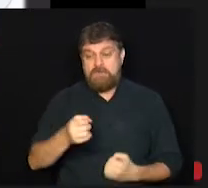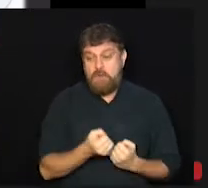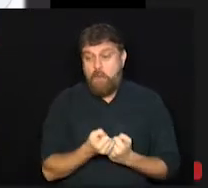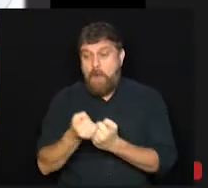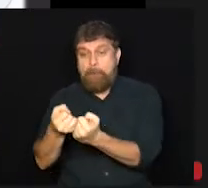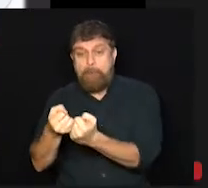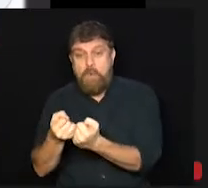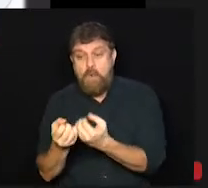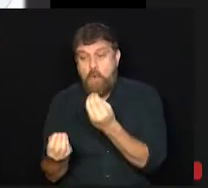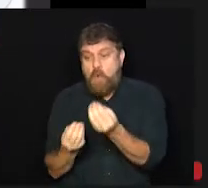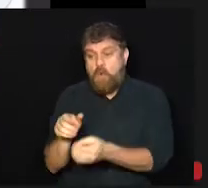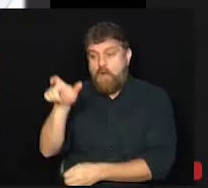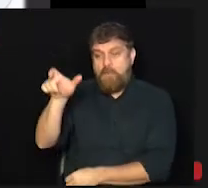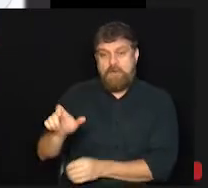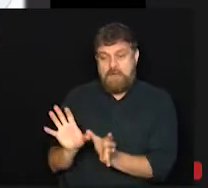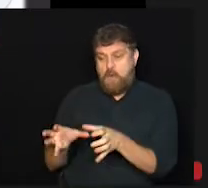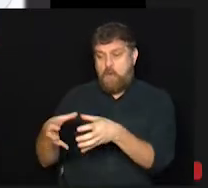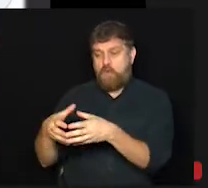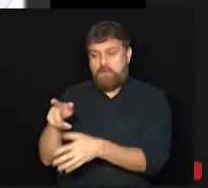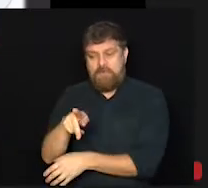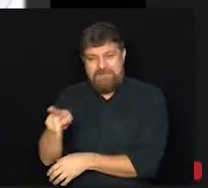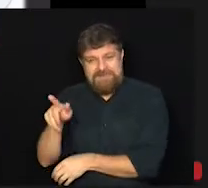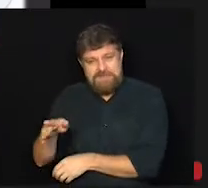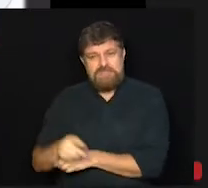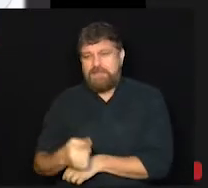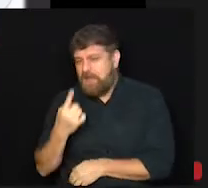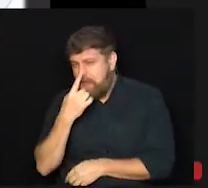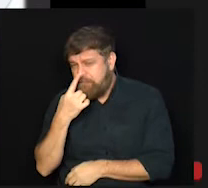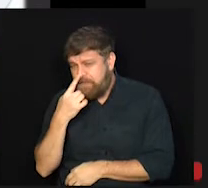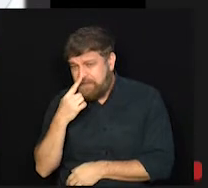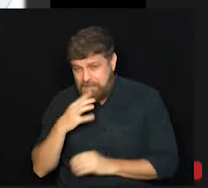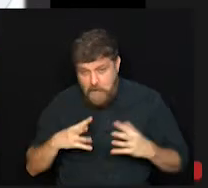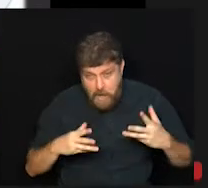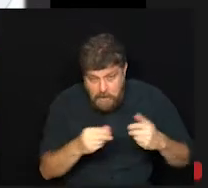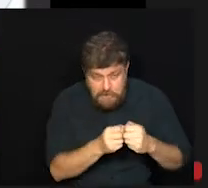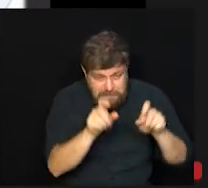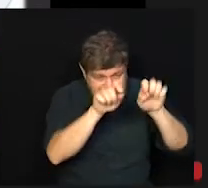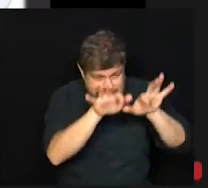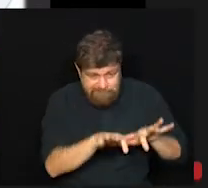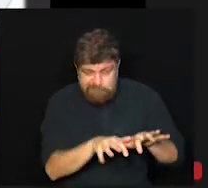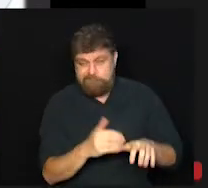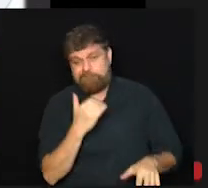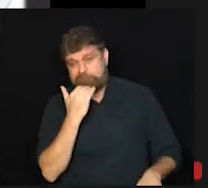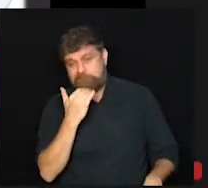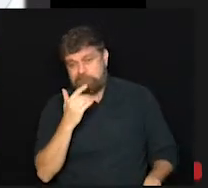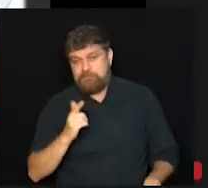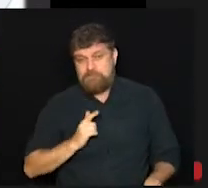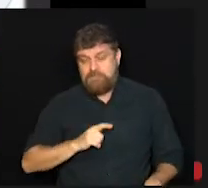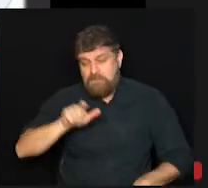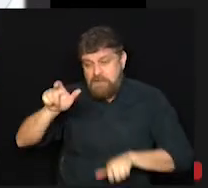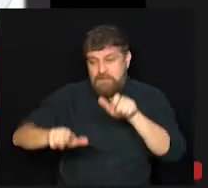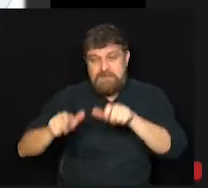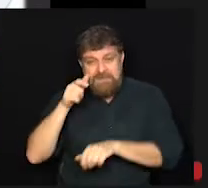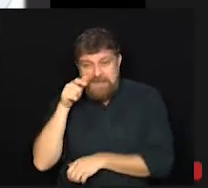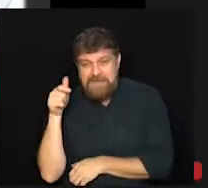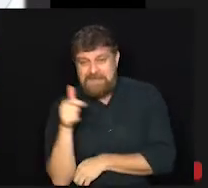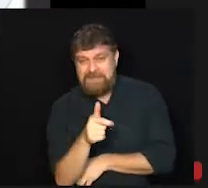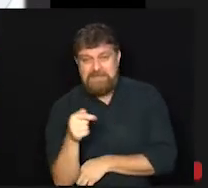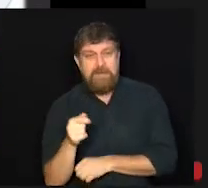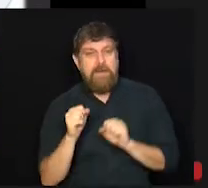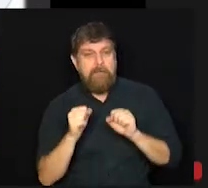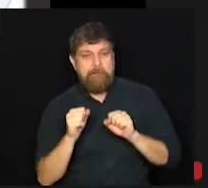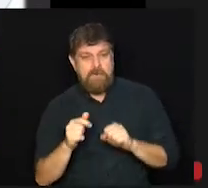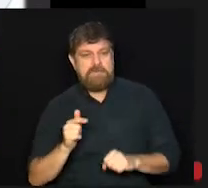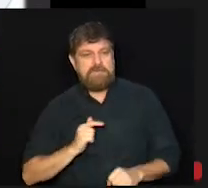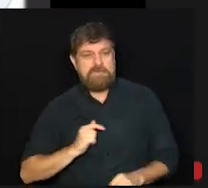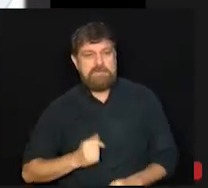porque uma parte dos professores já estava familiarizado, mas não todo mundo. Se alguém tiver interesse, isso é uma página livre, aberta, e está